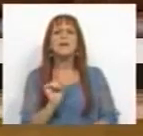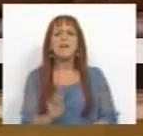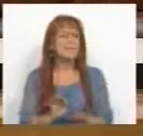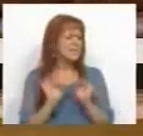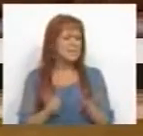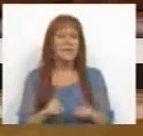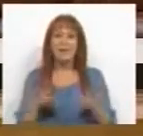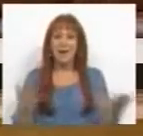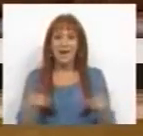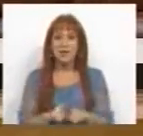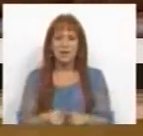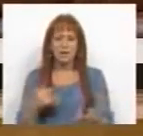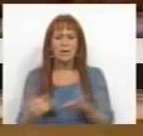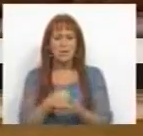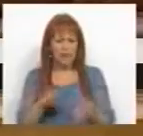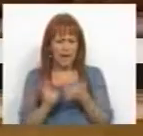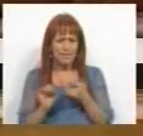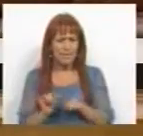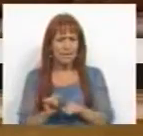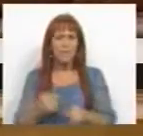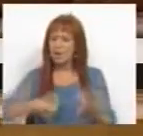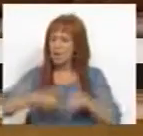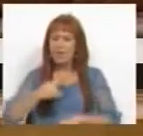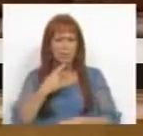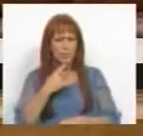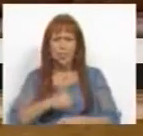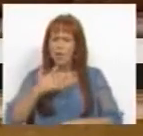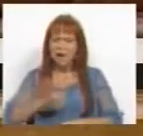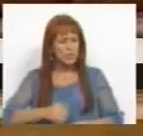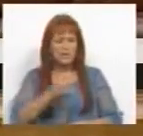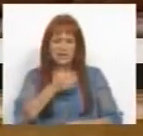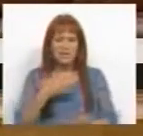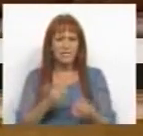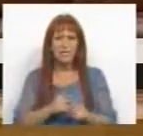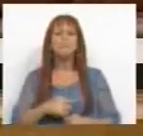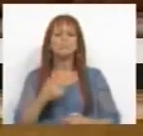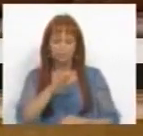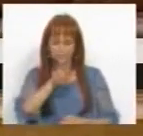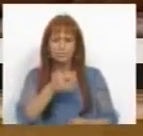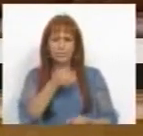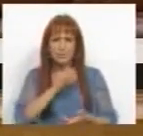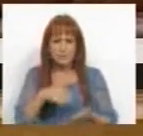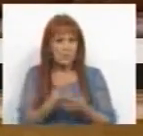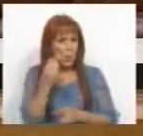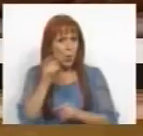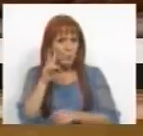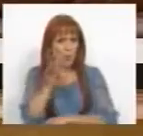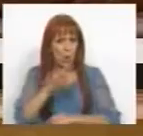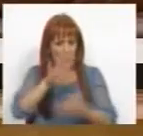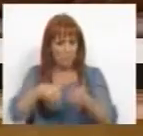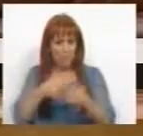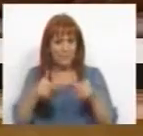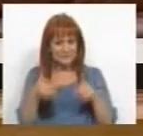Socialista. Ora, este dado, este elemento, é para nós um facto absolutamente decisivo e determinante para a forma como olhamos